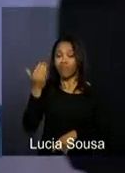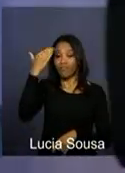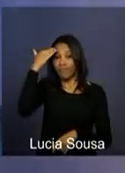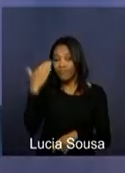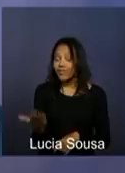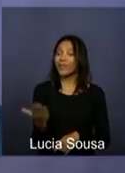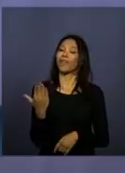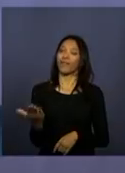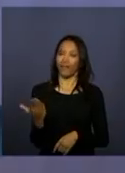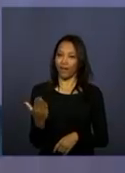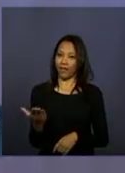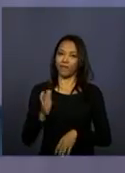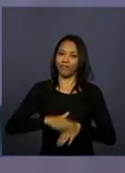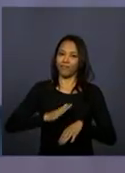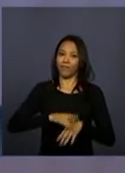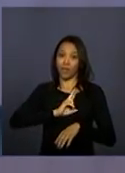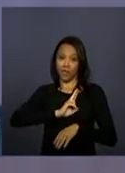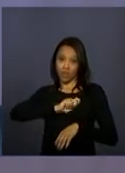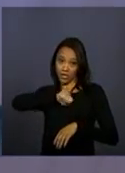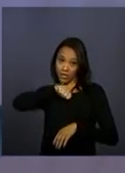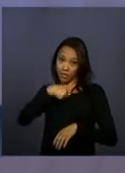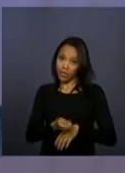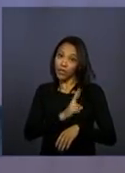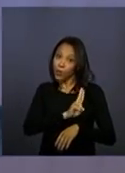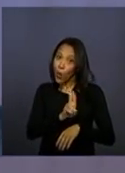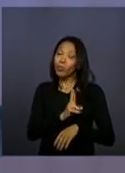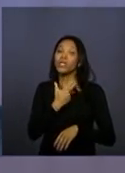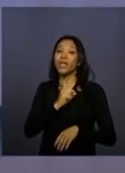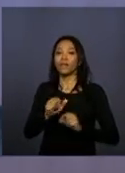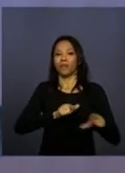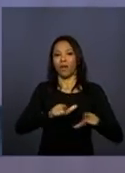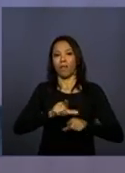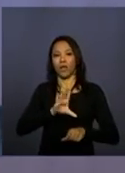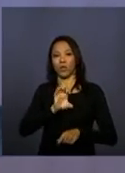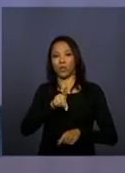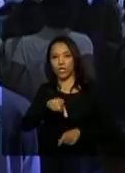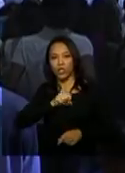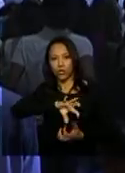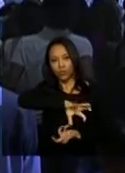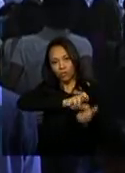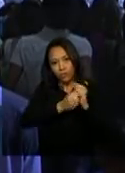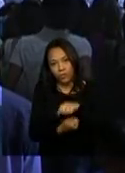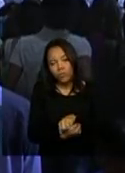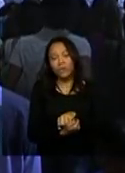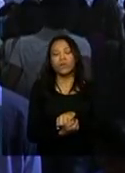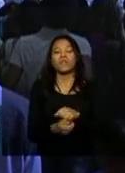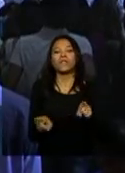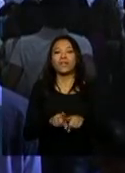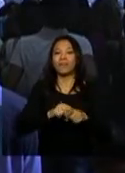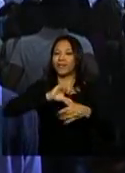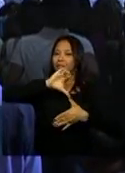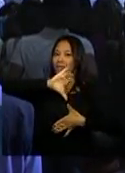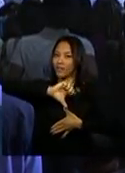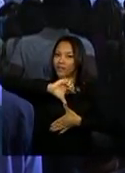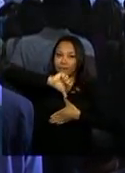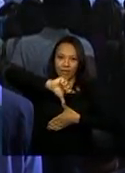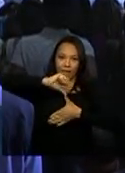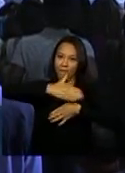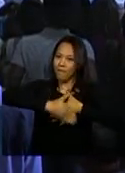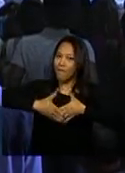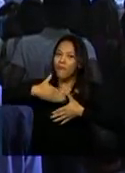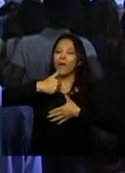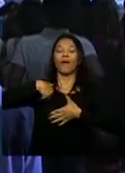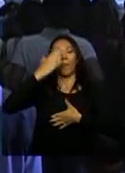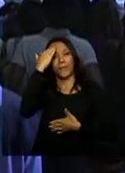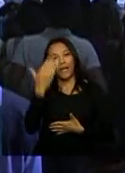obrigado mesmo. Em nome dos catadoras e dos catadores de todo esse Brasil, os catadores da América Latina, obrigado por esses 12